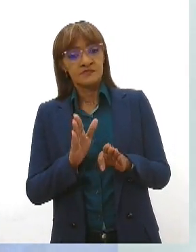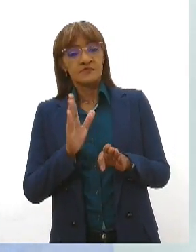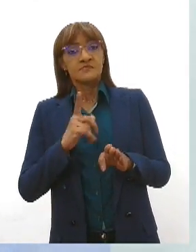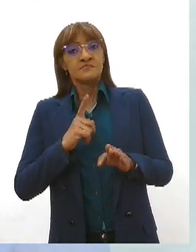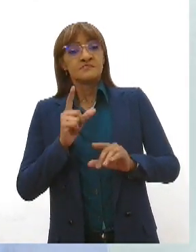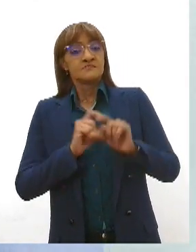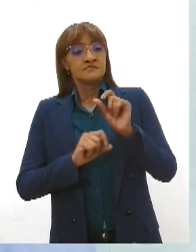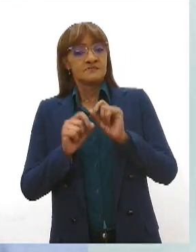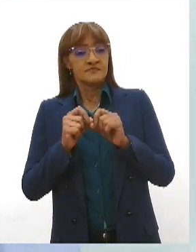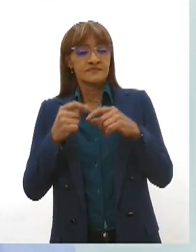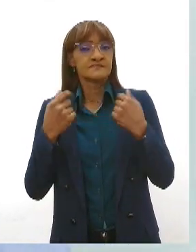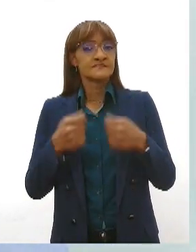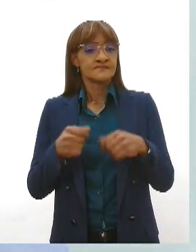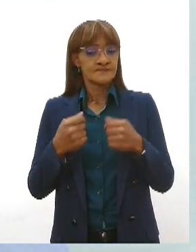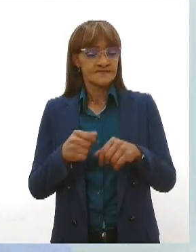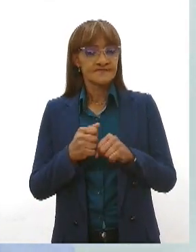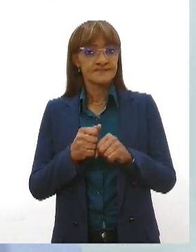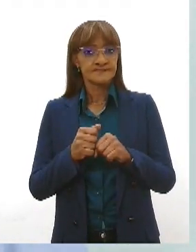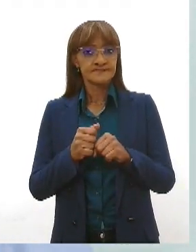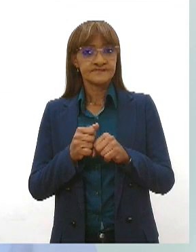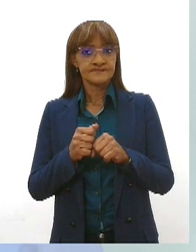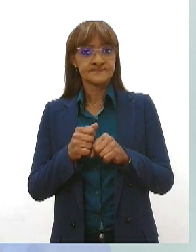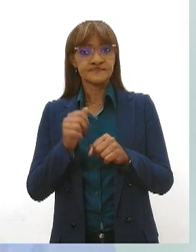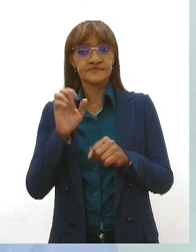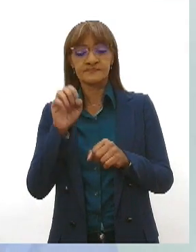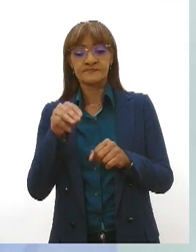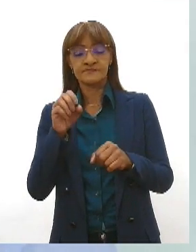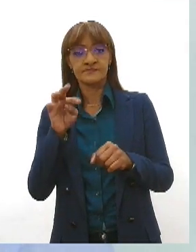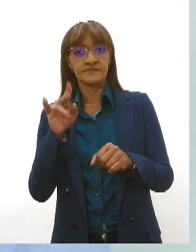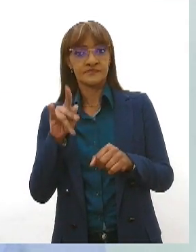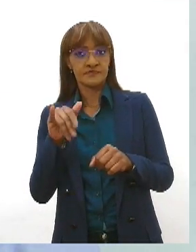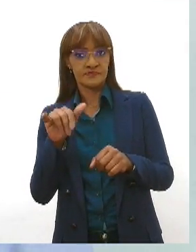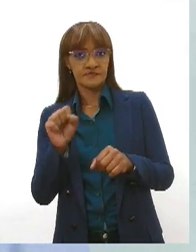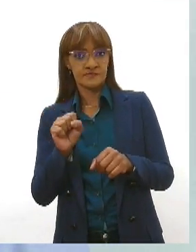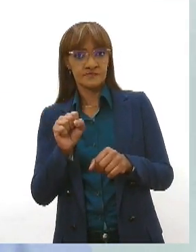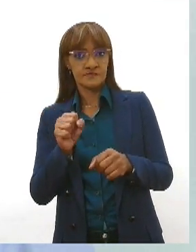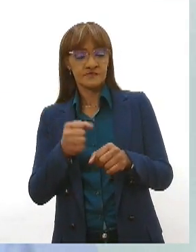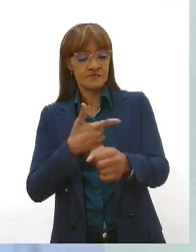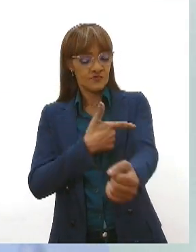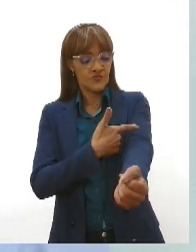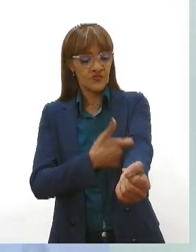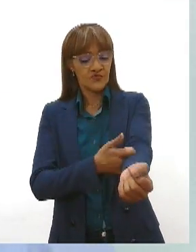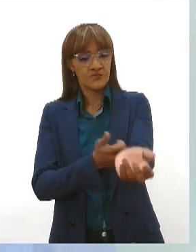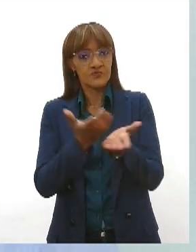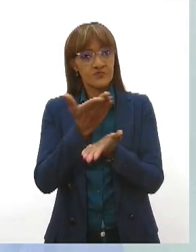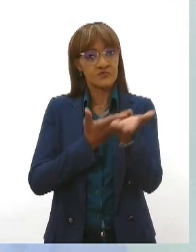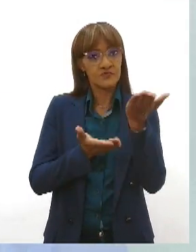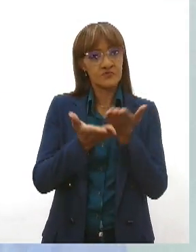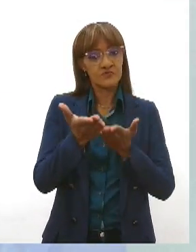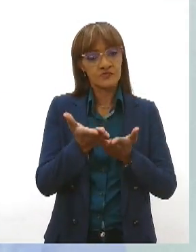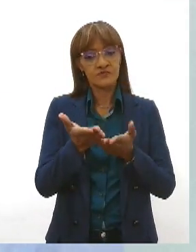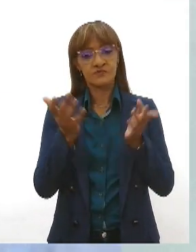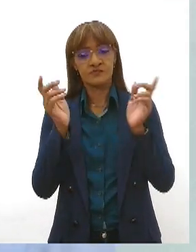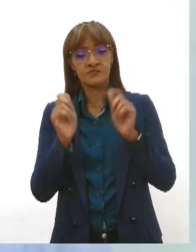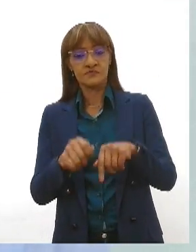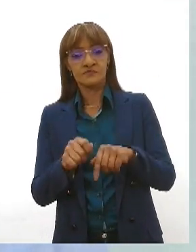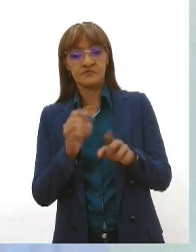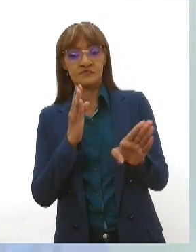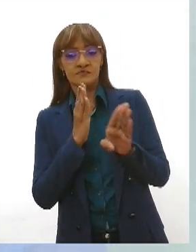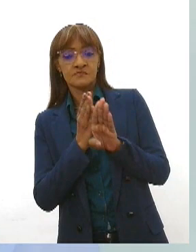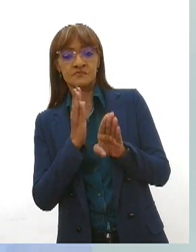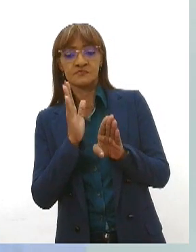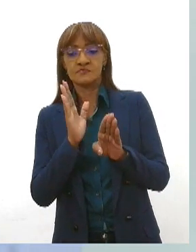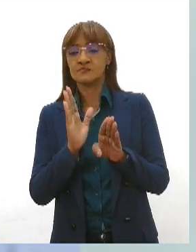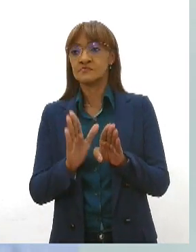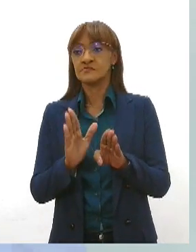da hemodiálise. Então, a gente precisa fortalecer a atenção básica para que consiga identificar esses pacientes no início da